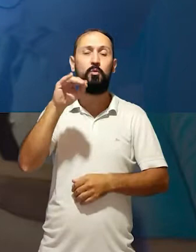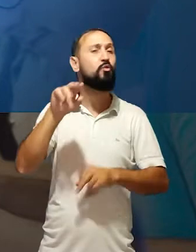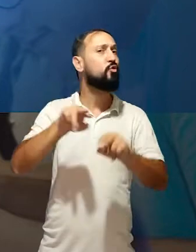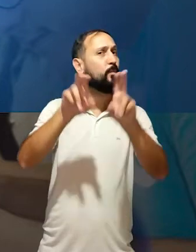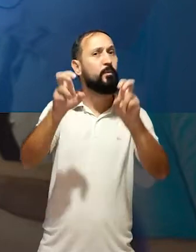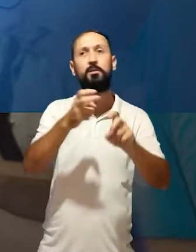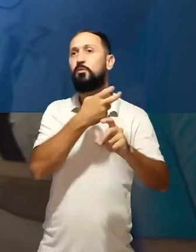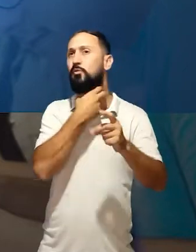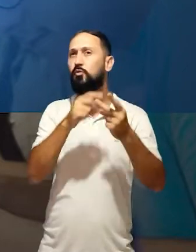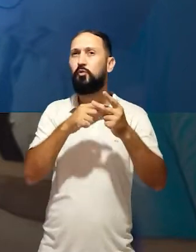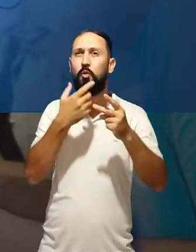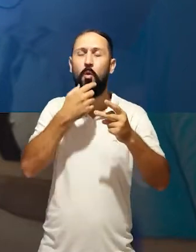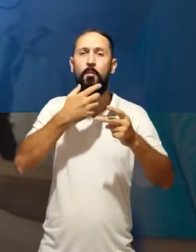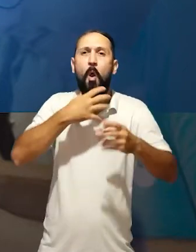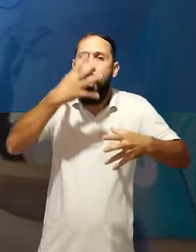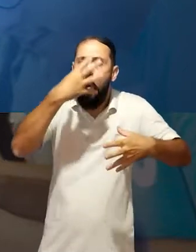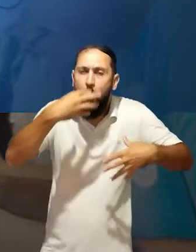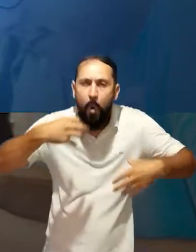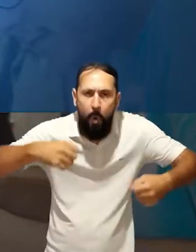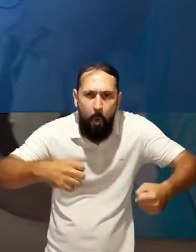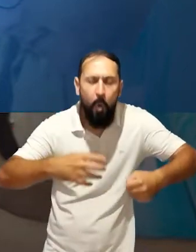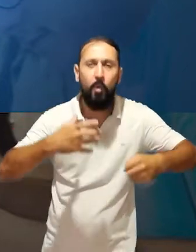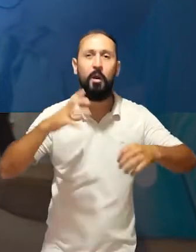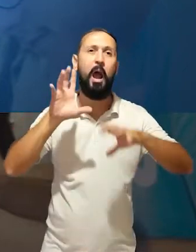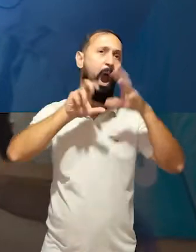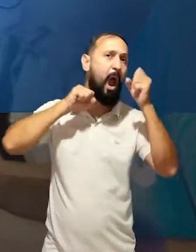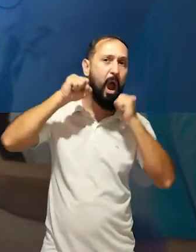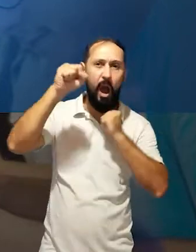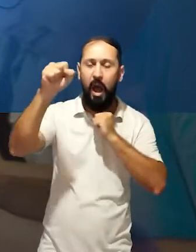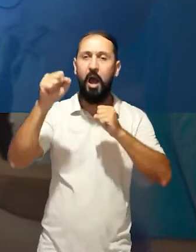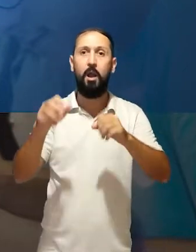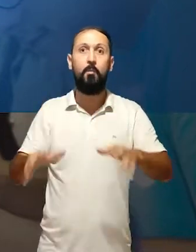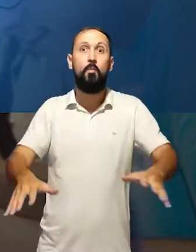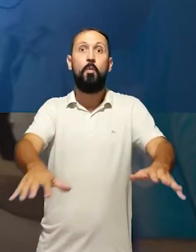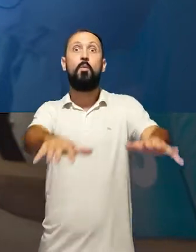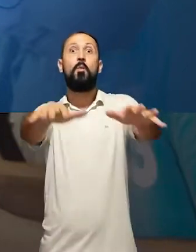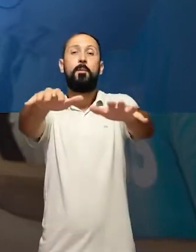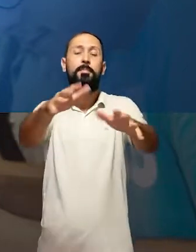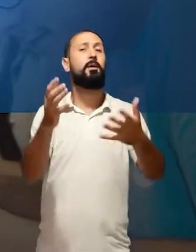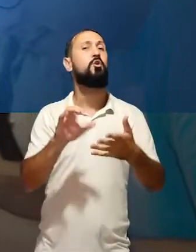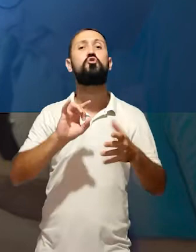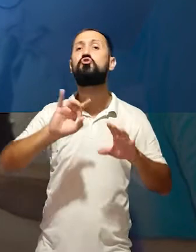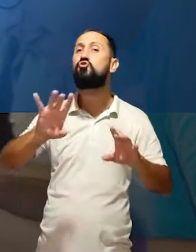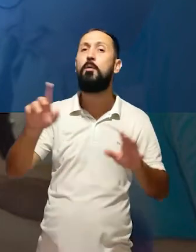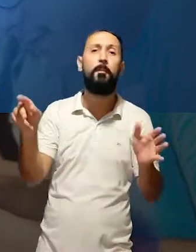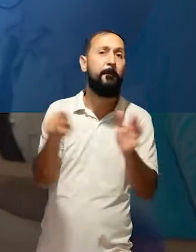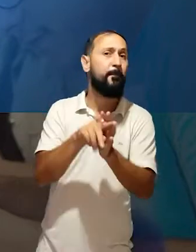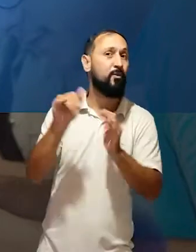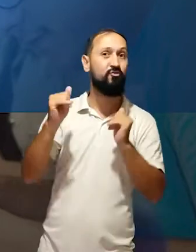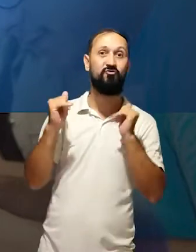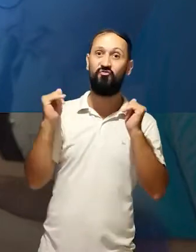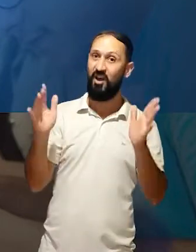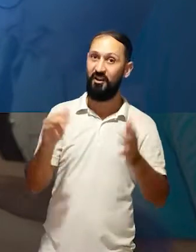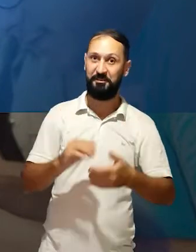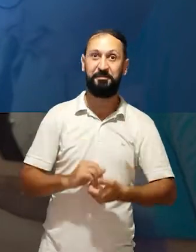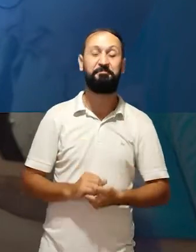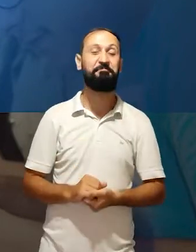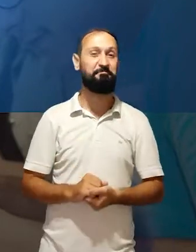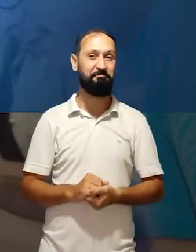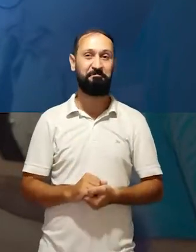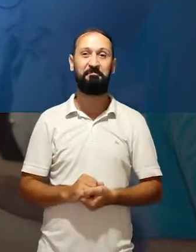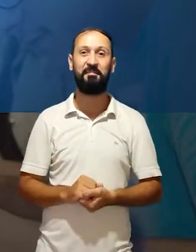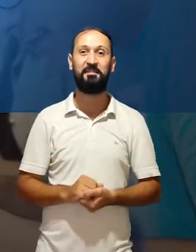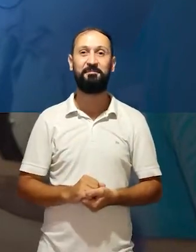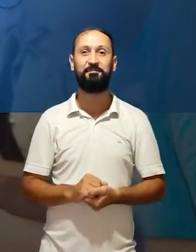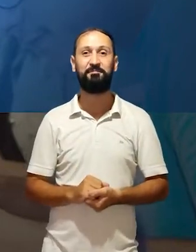noite, e era só sobre vampiro, lobisomem, estranguladores, esses múmias, todas essas coisas, esses seres, né, de outro